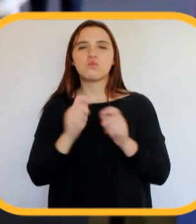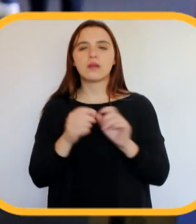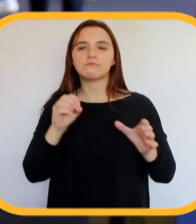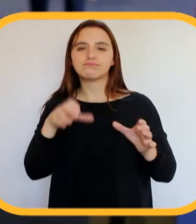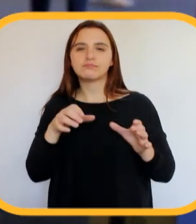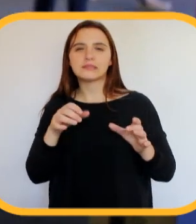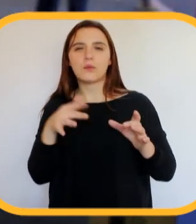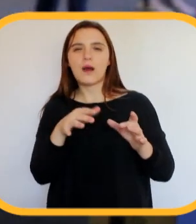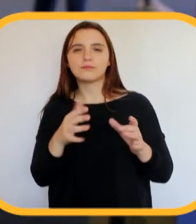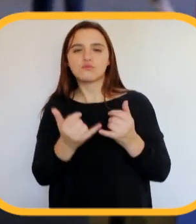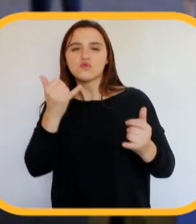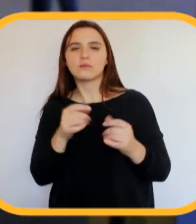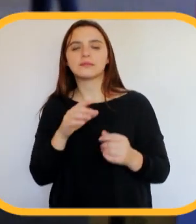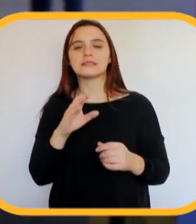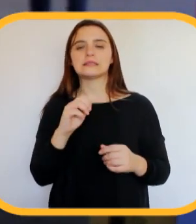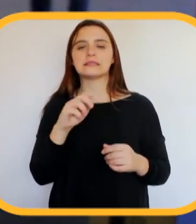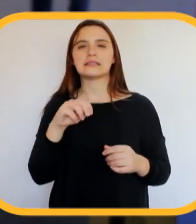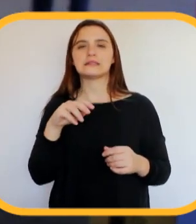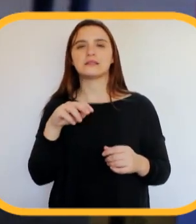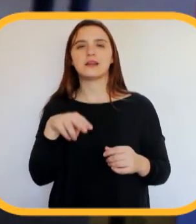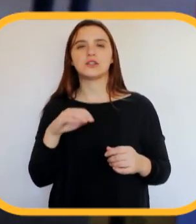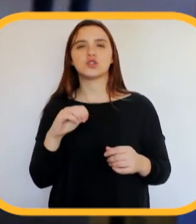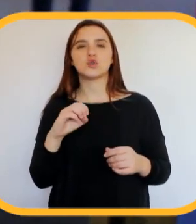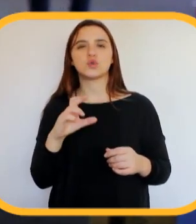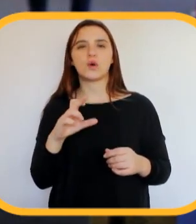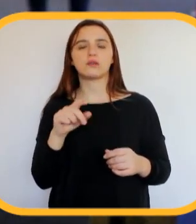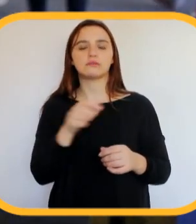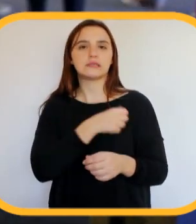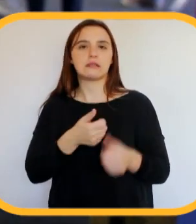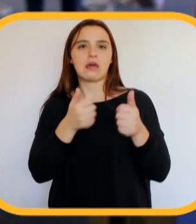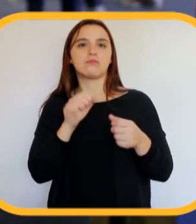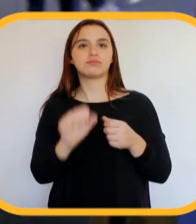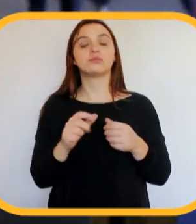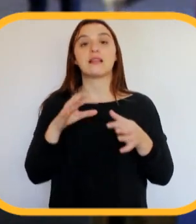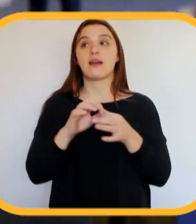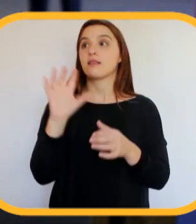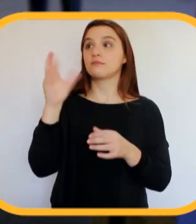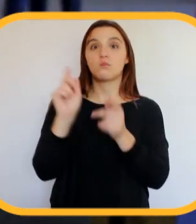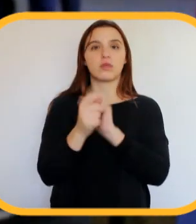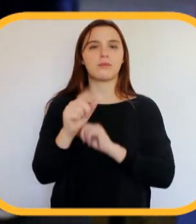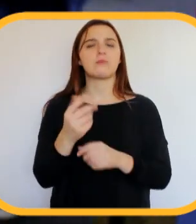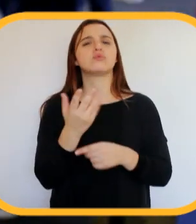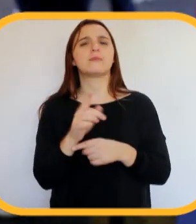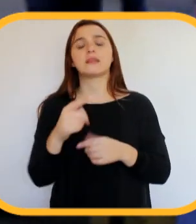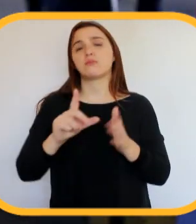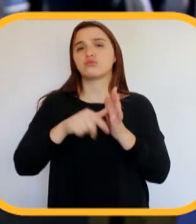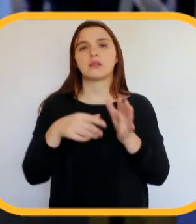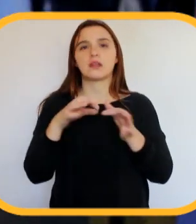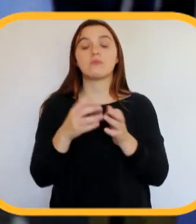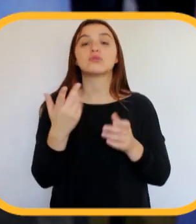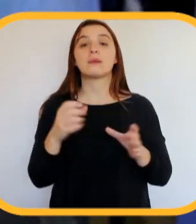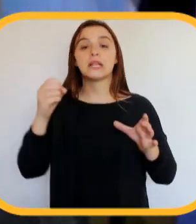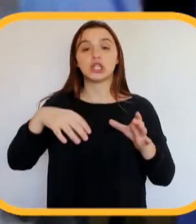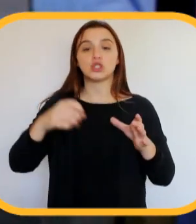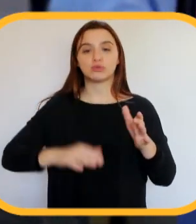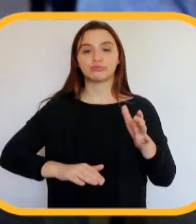da cidade. E, portanto, nessa sensorização da cidade, há aqui também toda uma parte muito ligada também às mudanças climáticas. Por exemplo, nós temos projetos